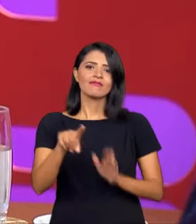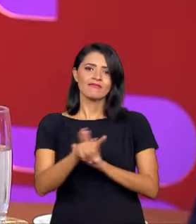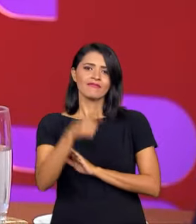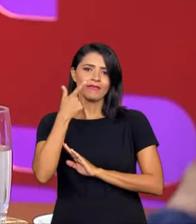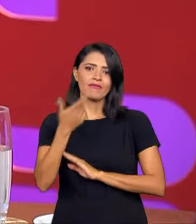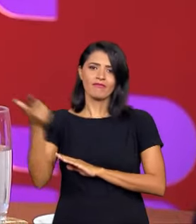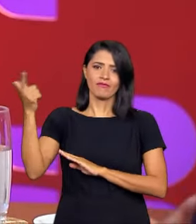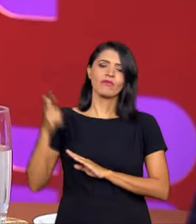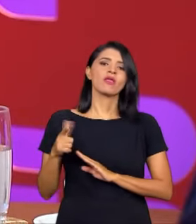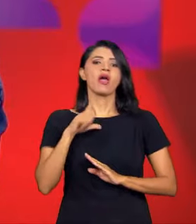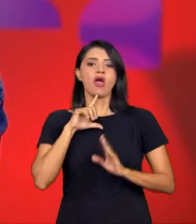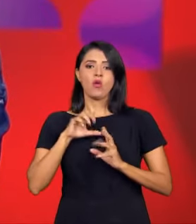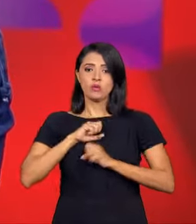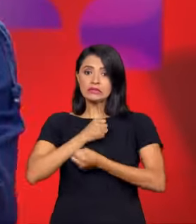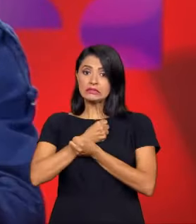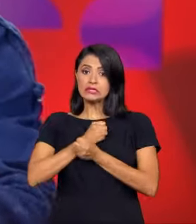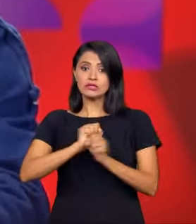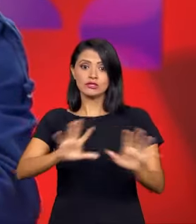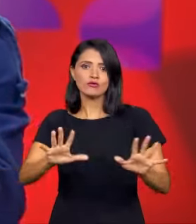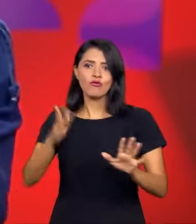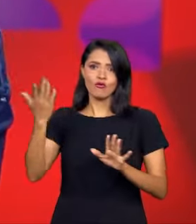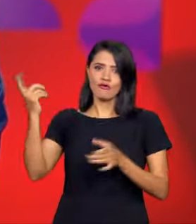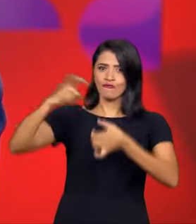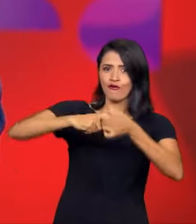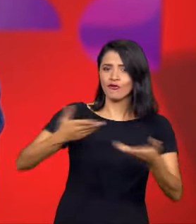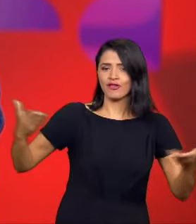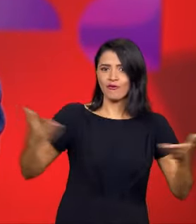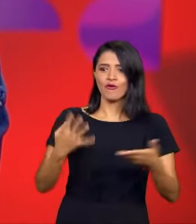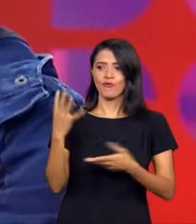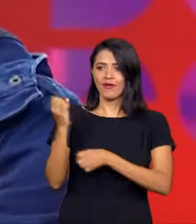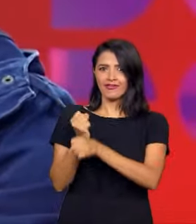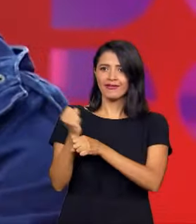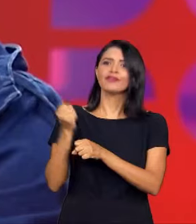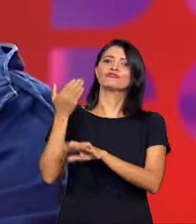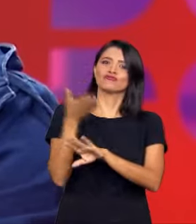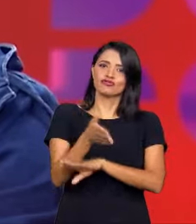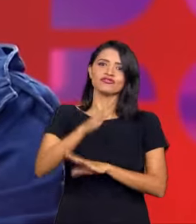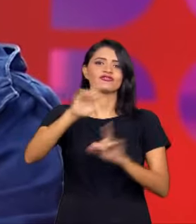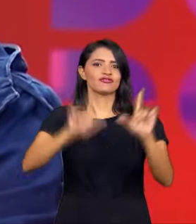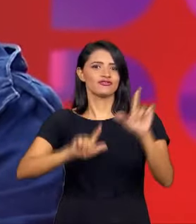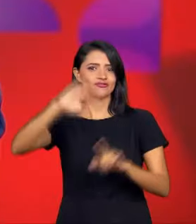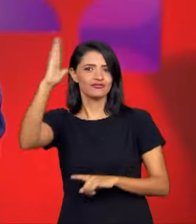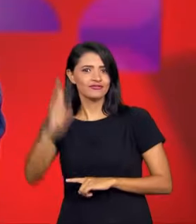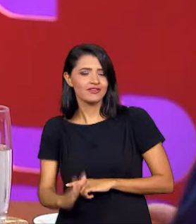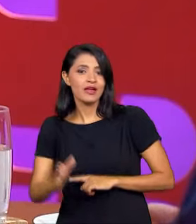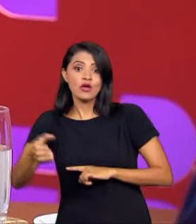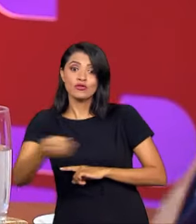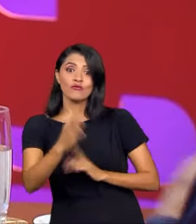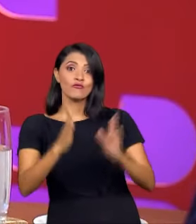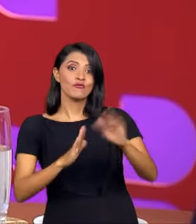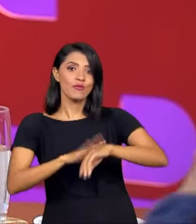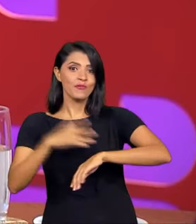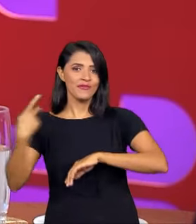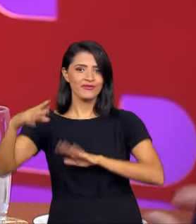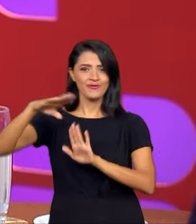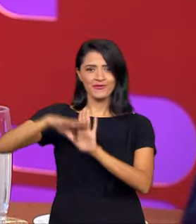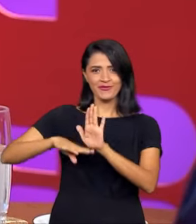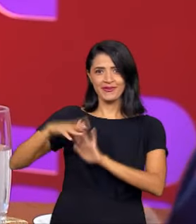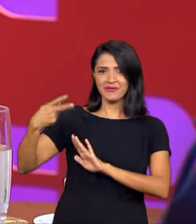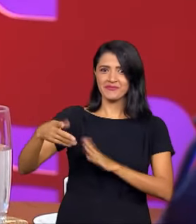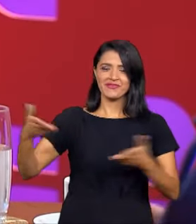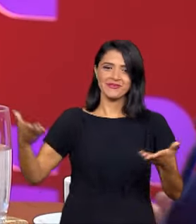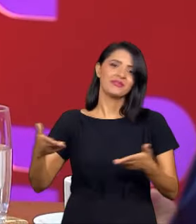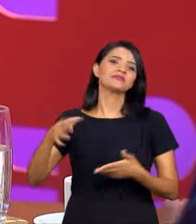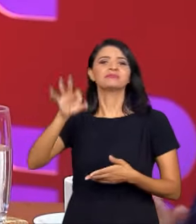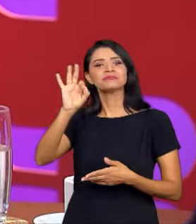Cícero, agora você está à frente do Sem Censura, o programa que reestreia depois de um tempo, um programa de 40 anos da televisão brasileira. Então, é uma nova fase do programa e